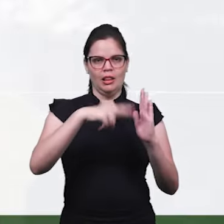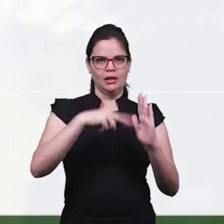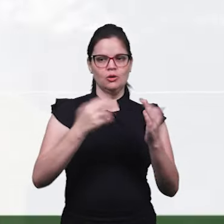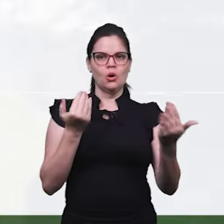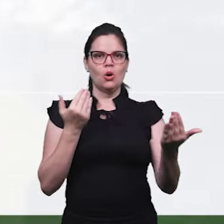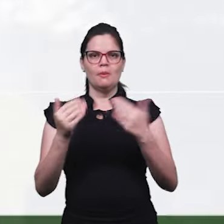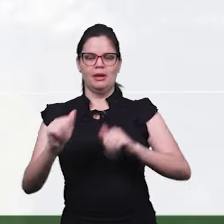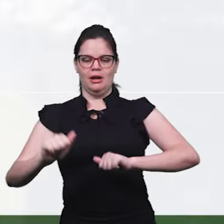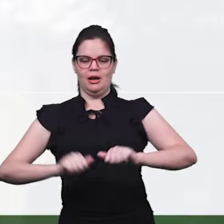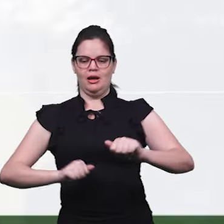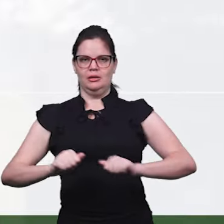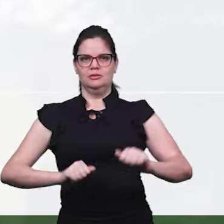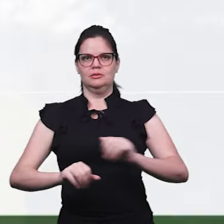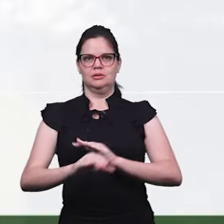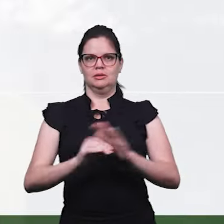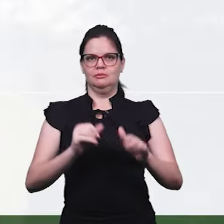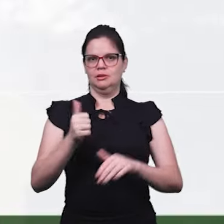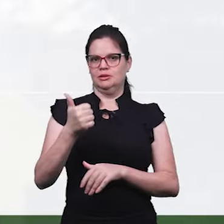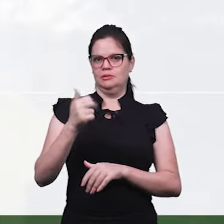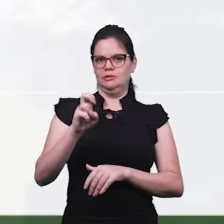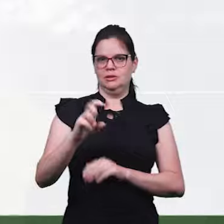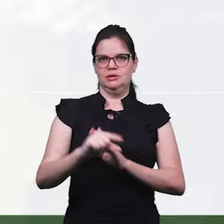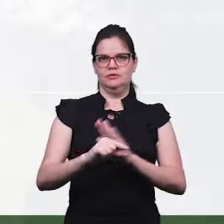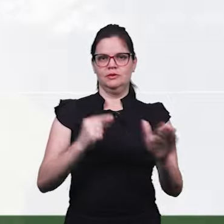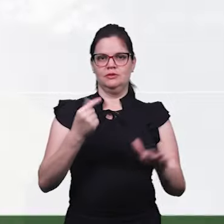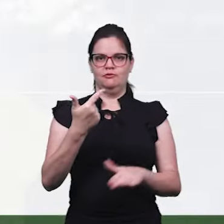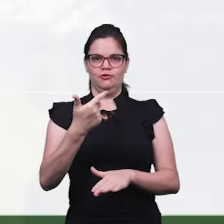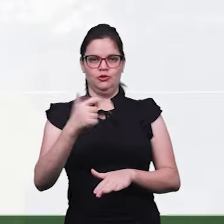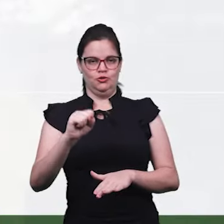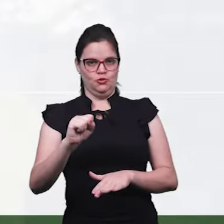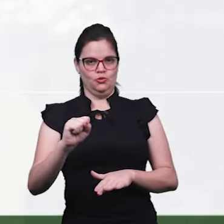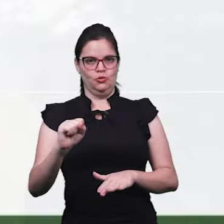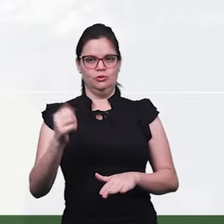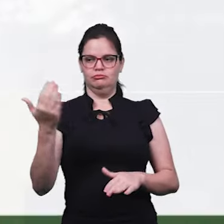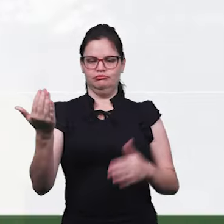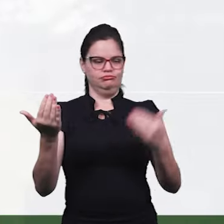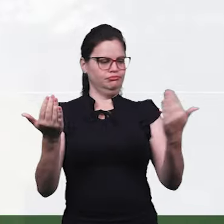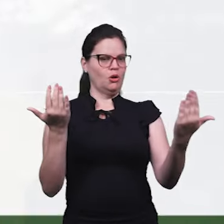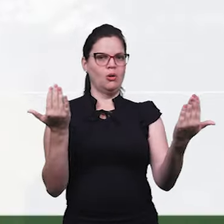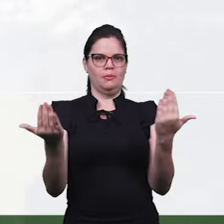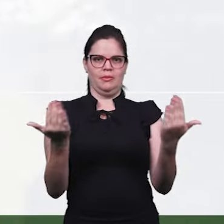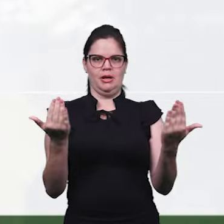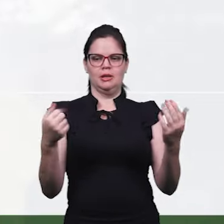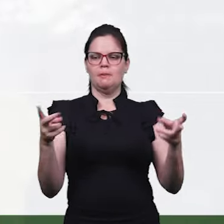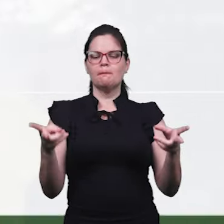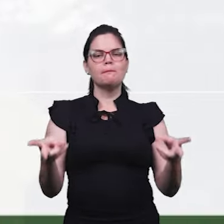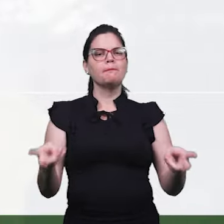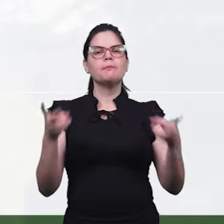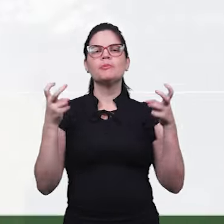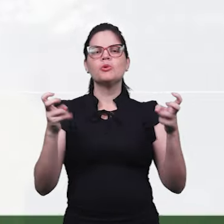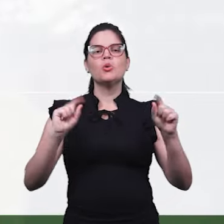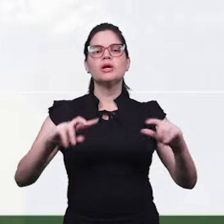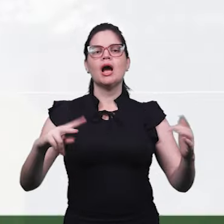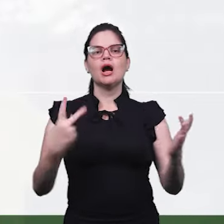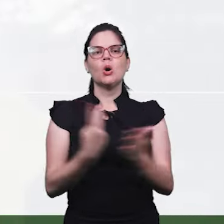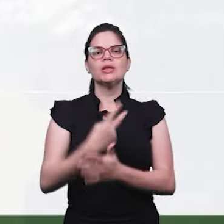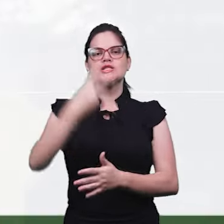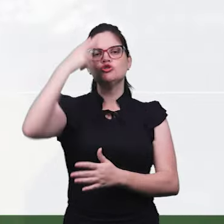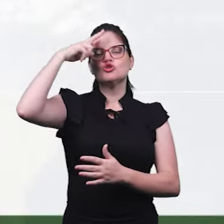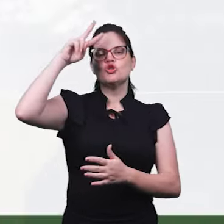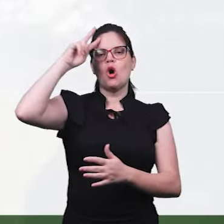7a, comparado com Atos capítulo 15, versículo 28, identifique o